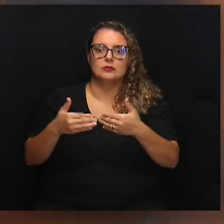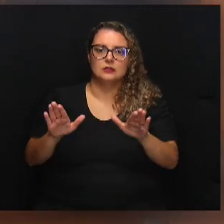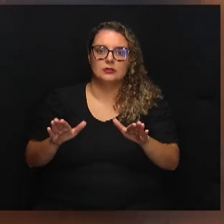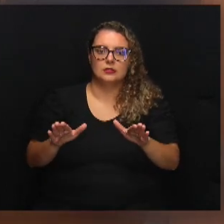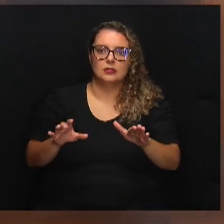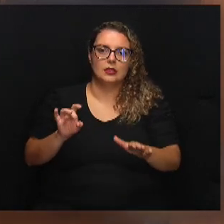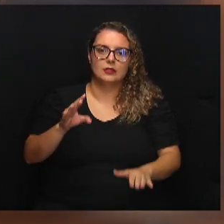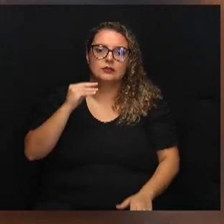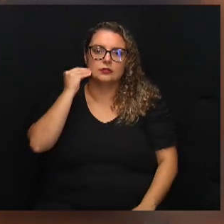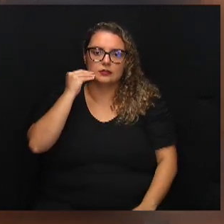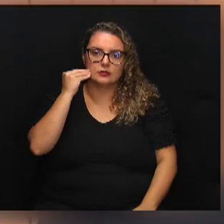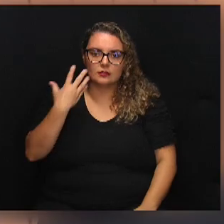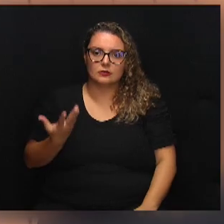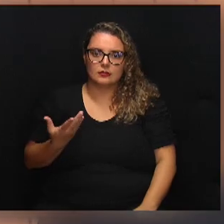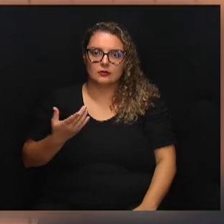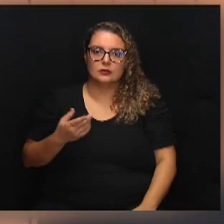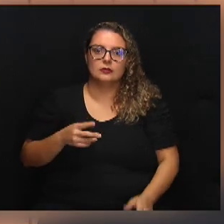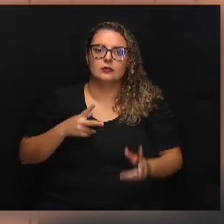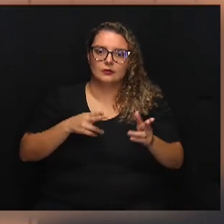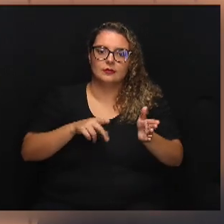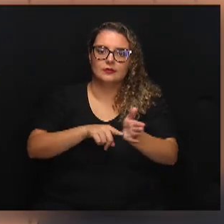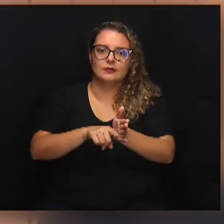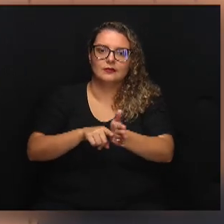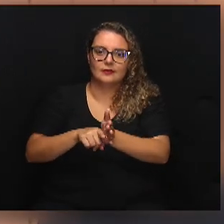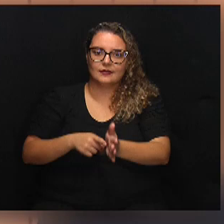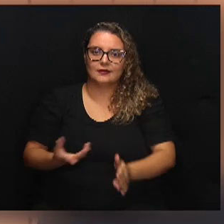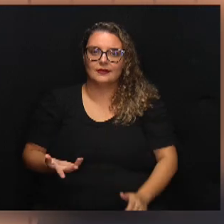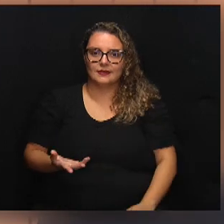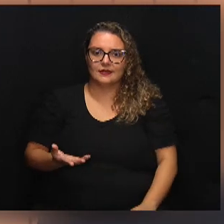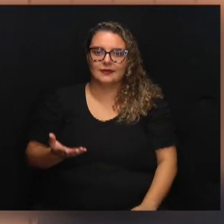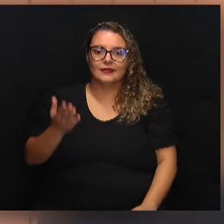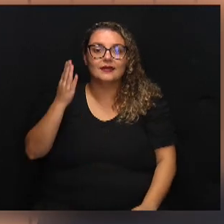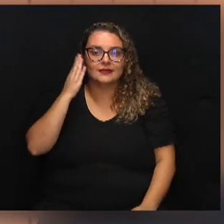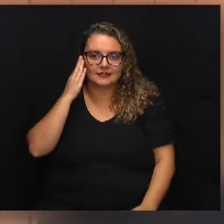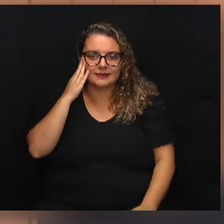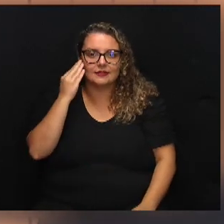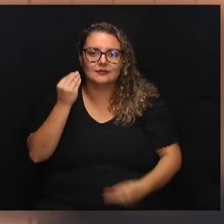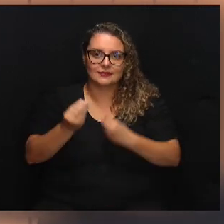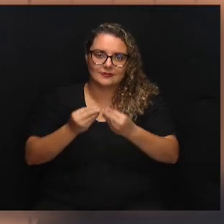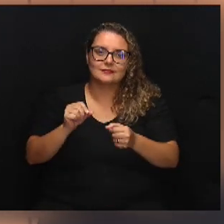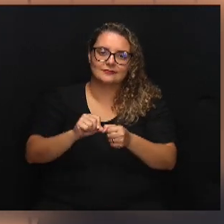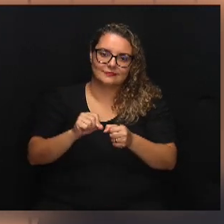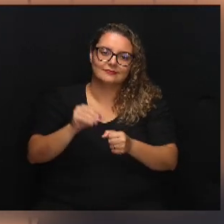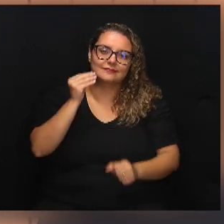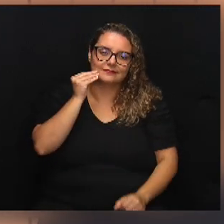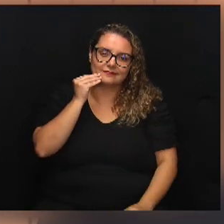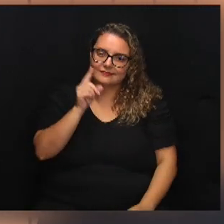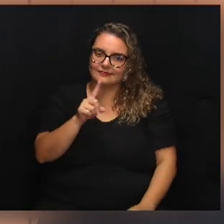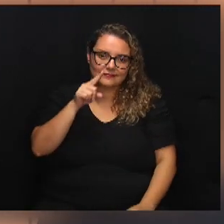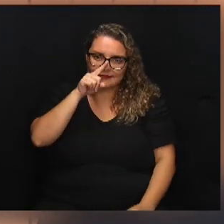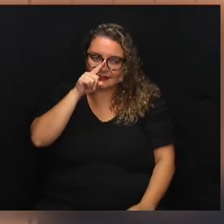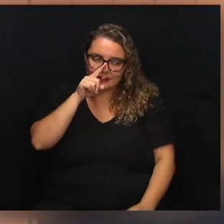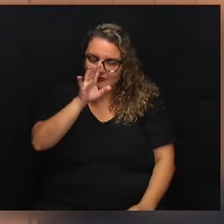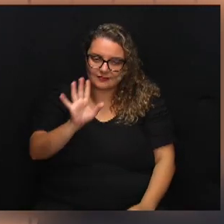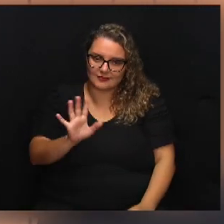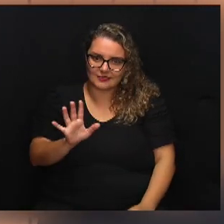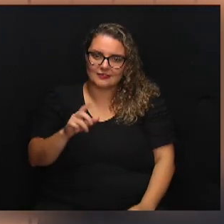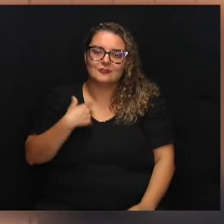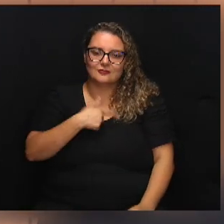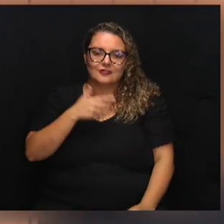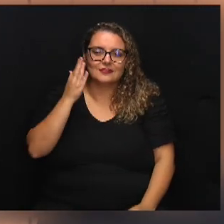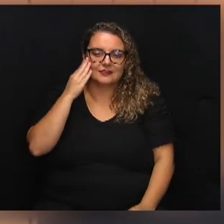experiência. Como pesquisadora, a gente sabe como é que faz teste. Então, não vamos arriscar. Eu acho